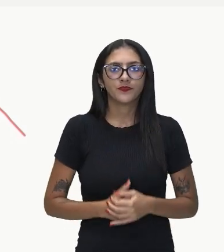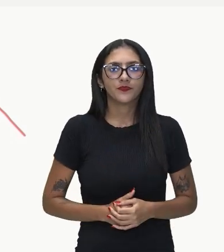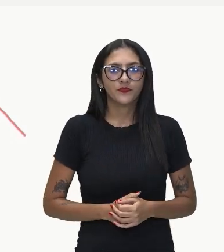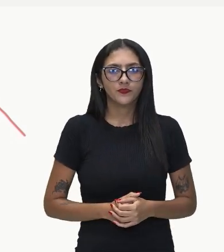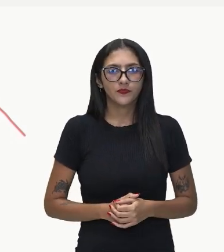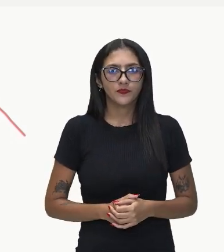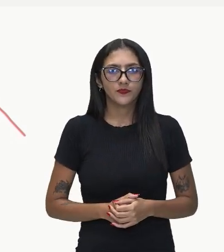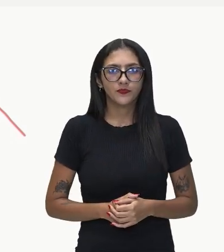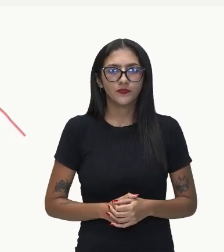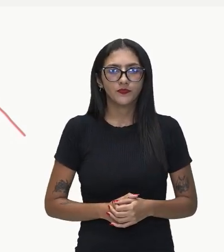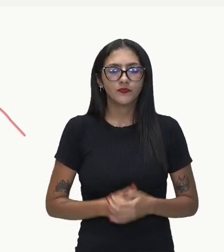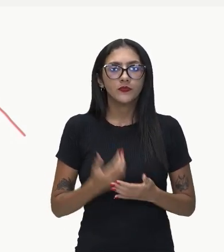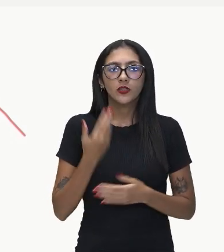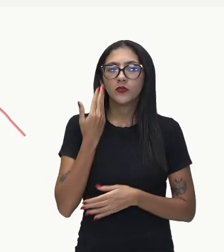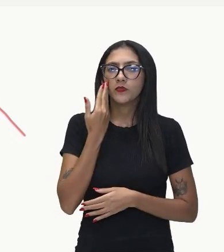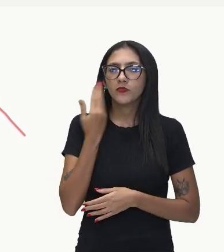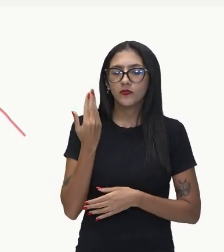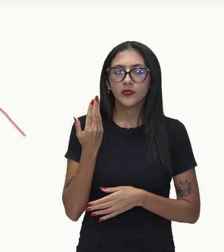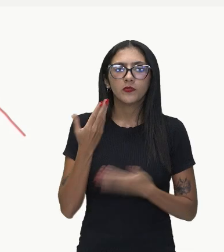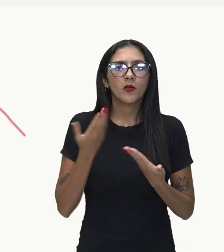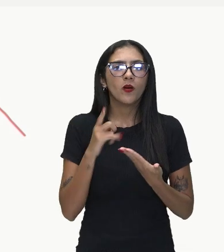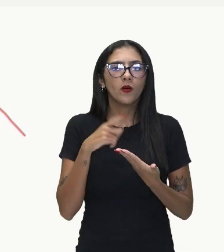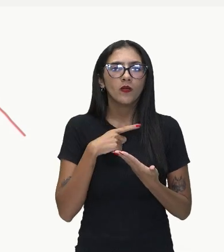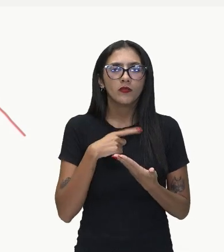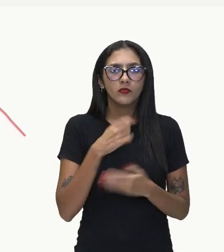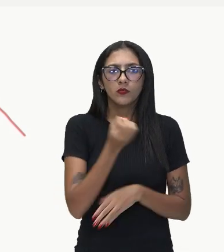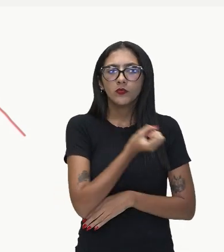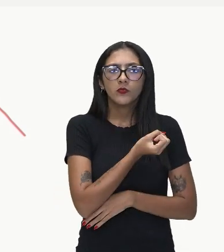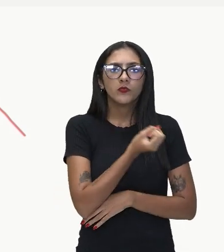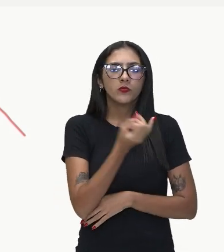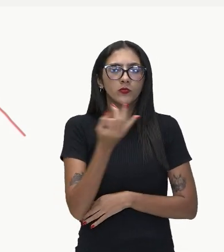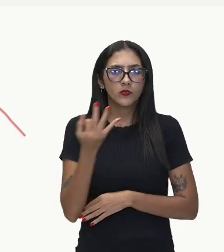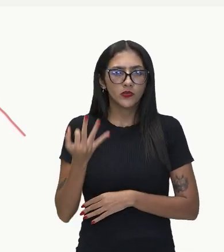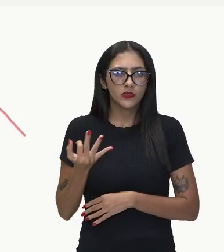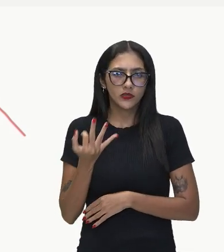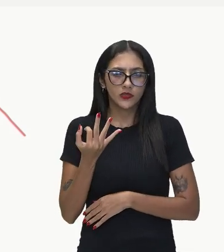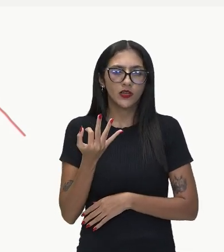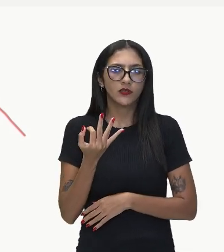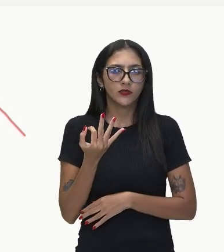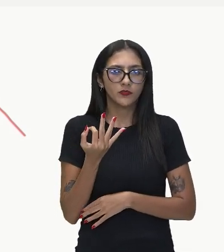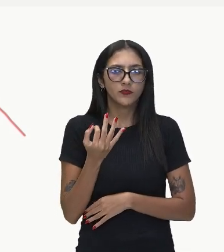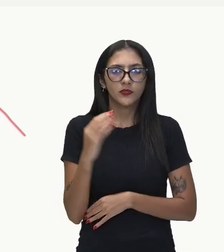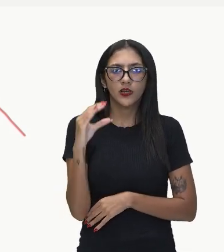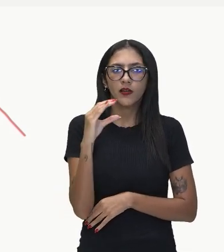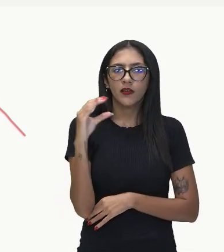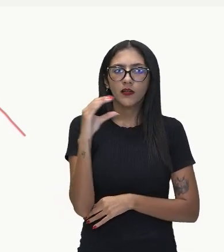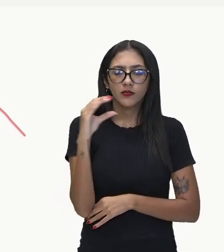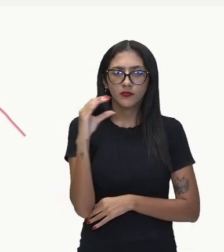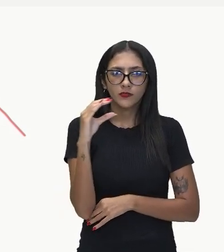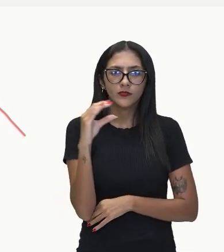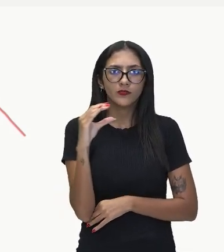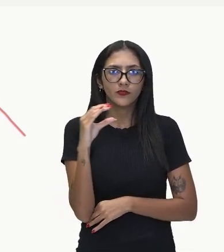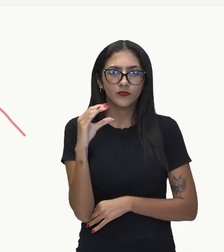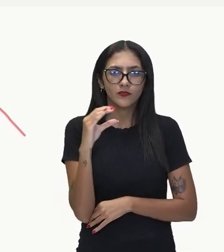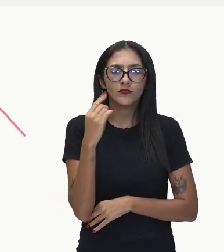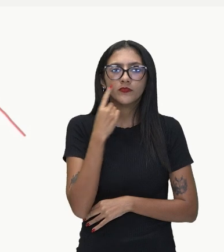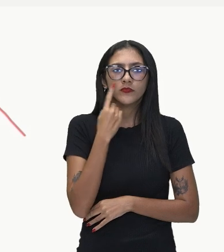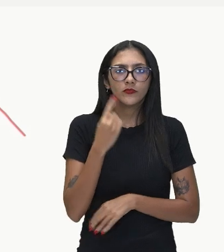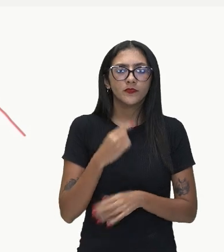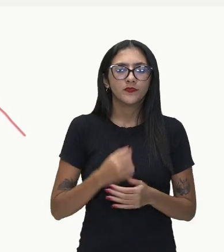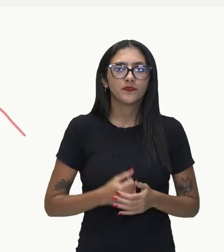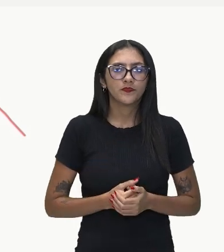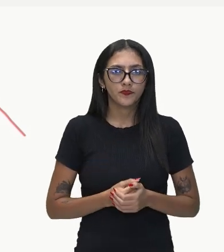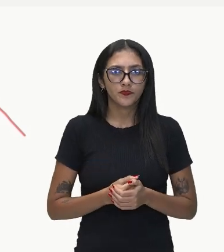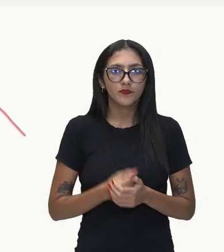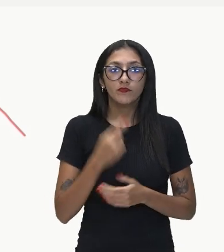vou começar a numerar essa cetona mais próximo do